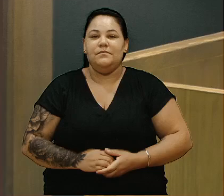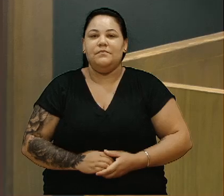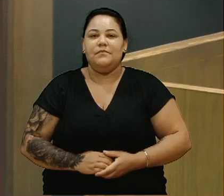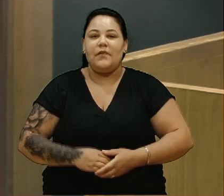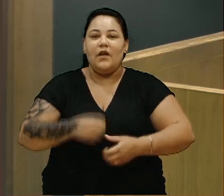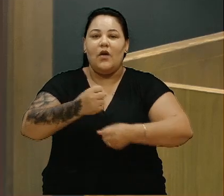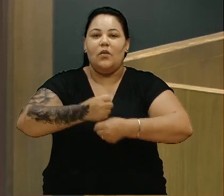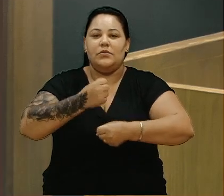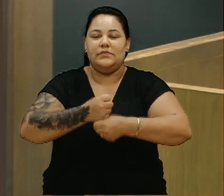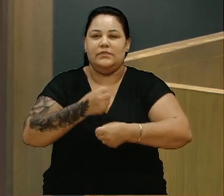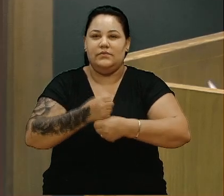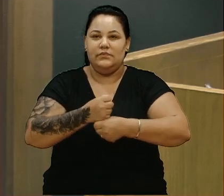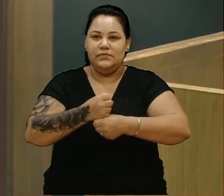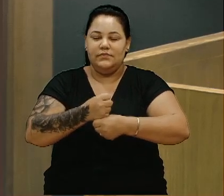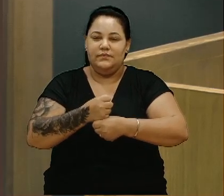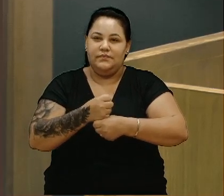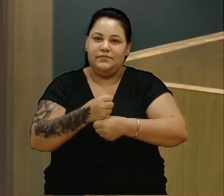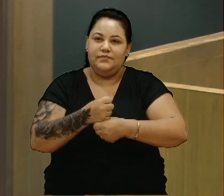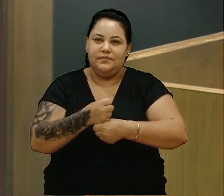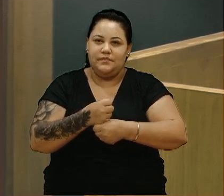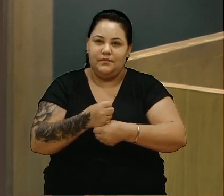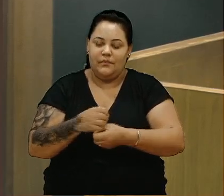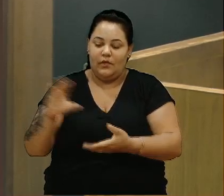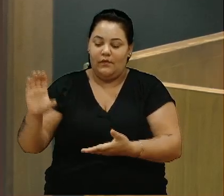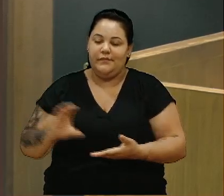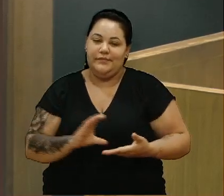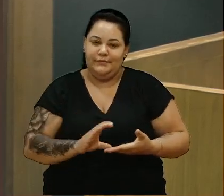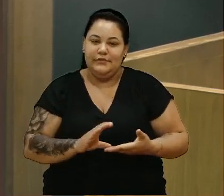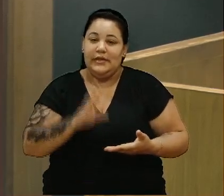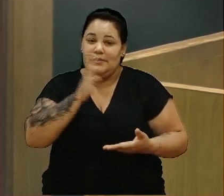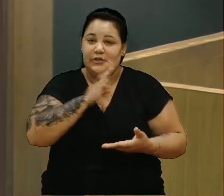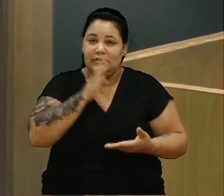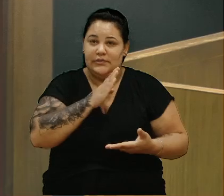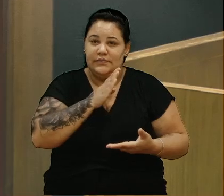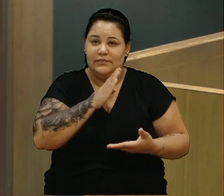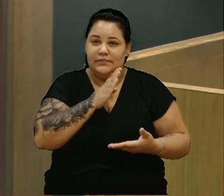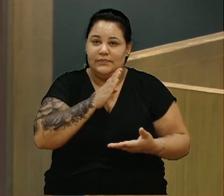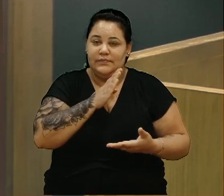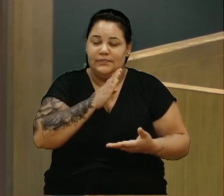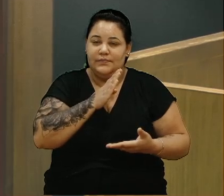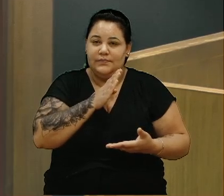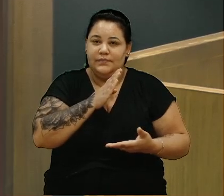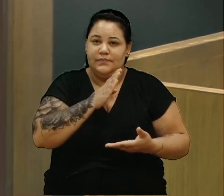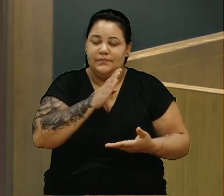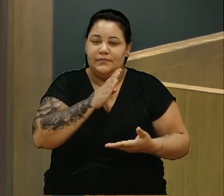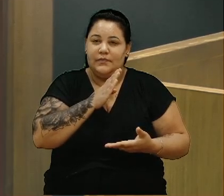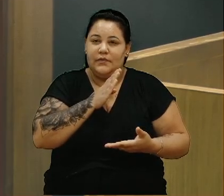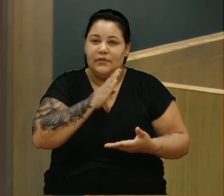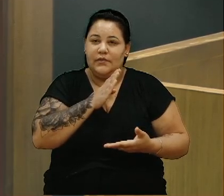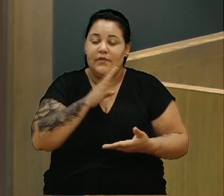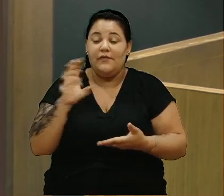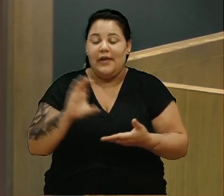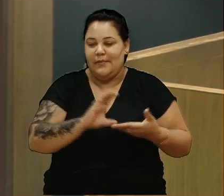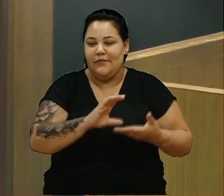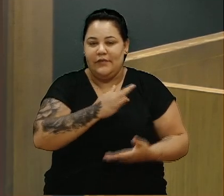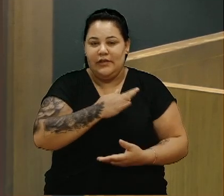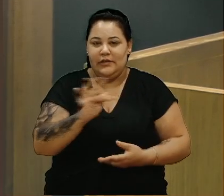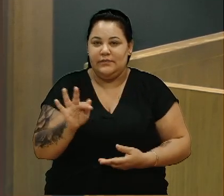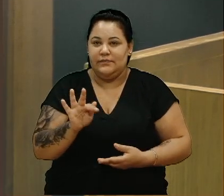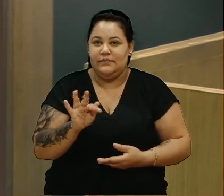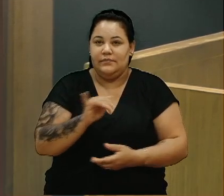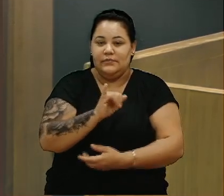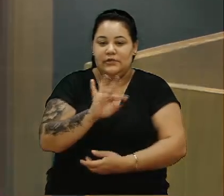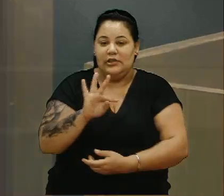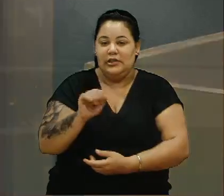Obras. Recurso emergencial, enchente também, é um recurso federal, na escola Ítalo